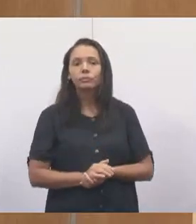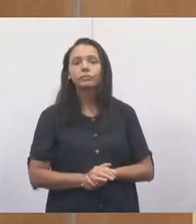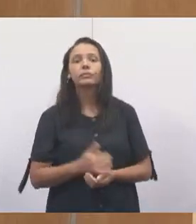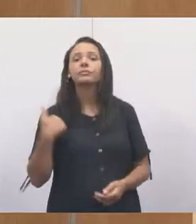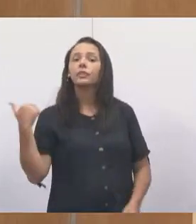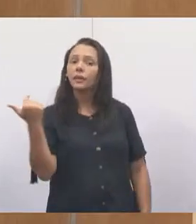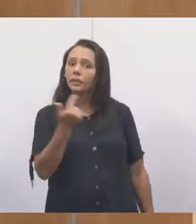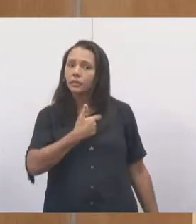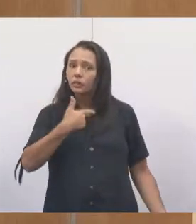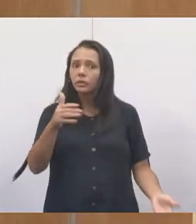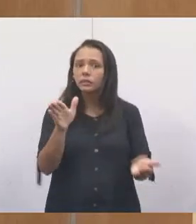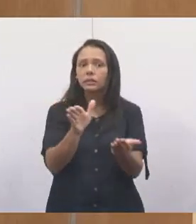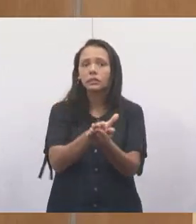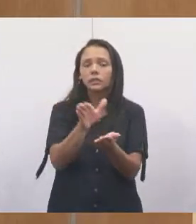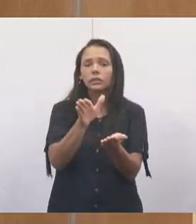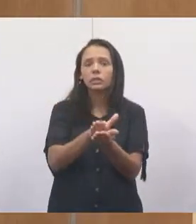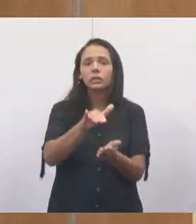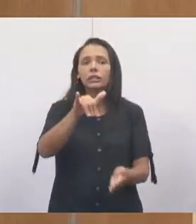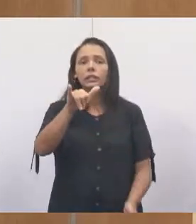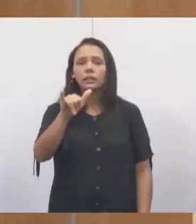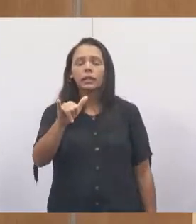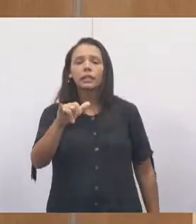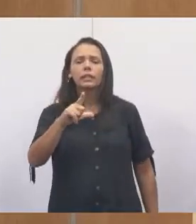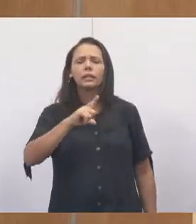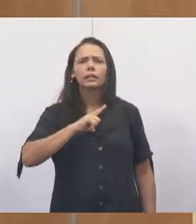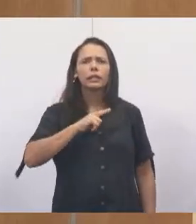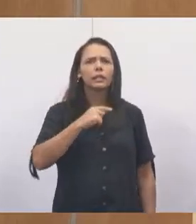para 2022,